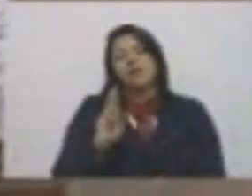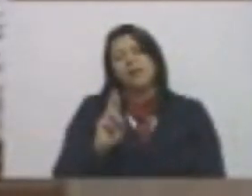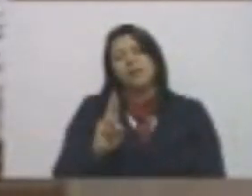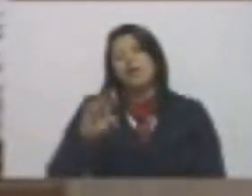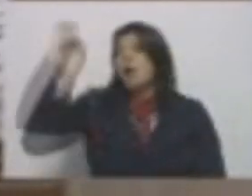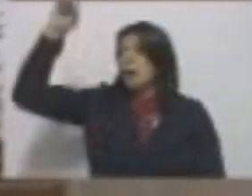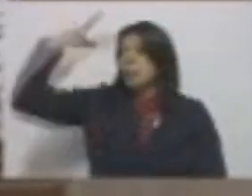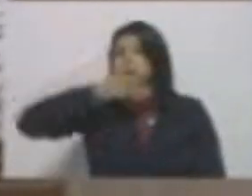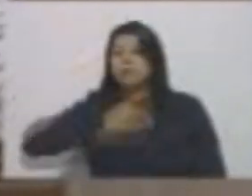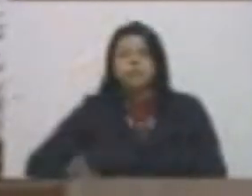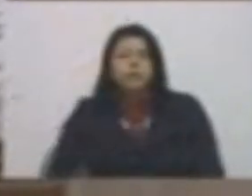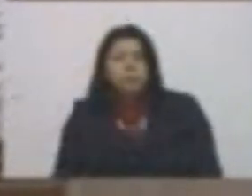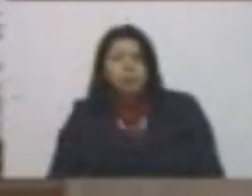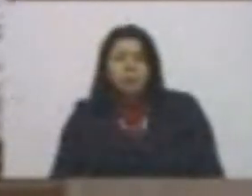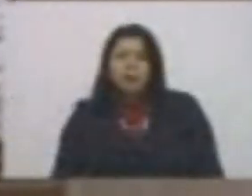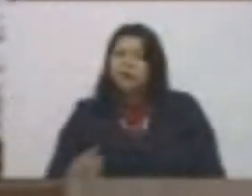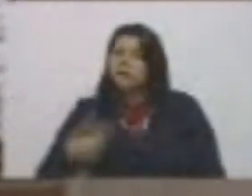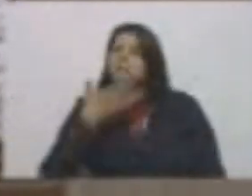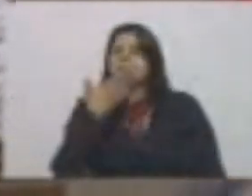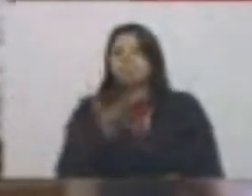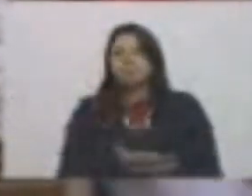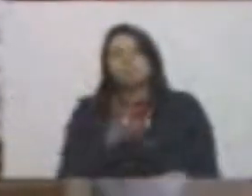pública. É um absurdo isso.